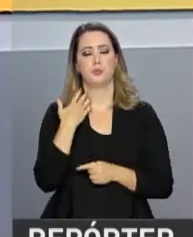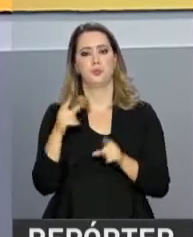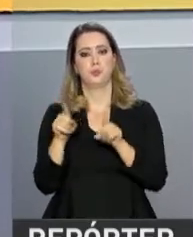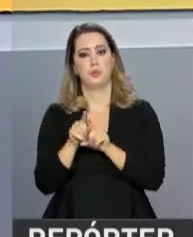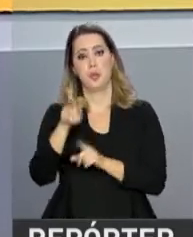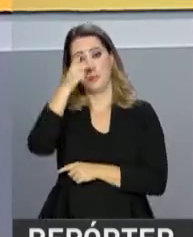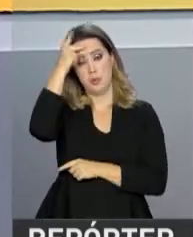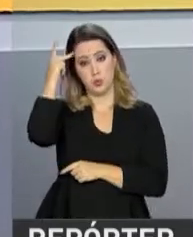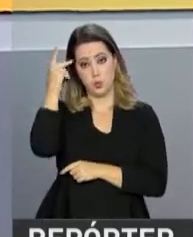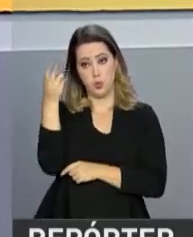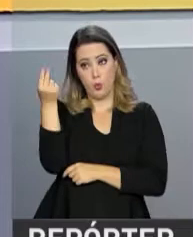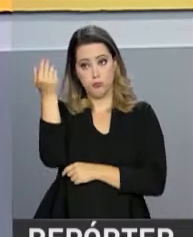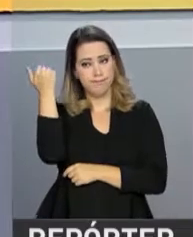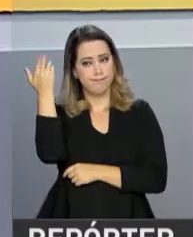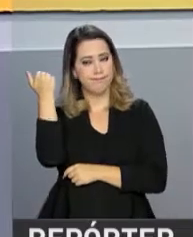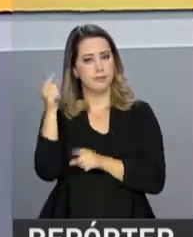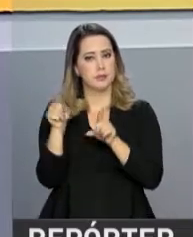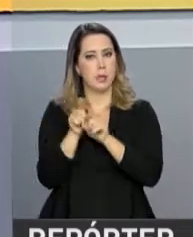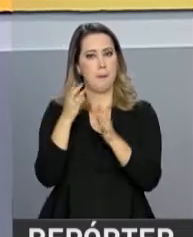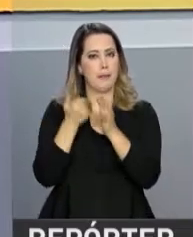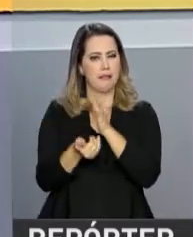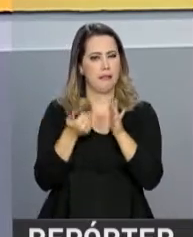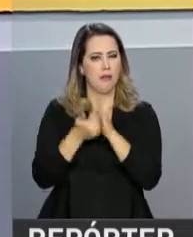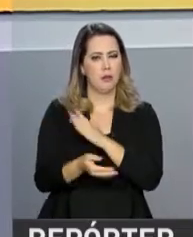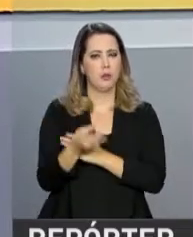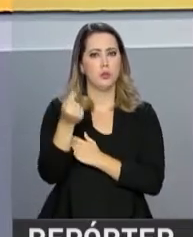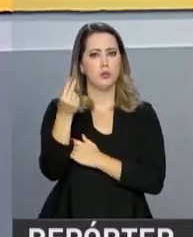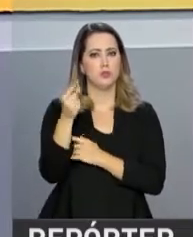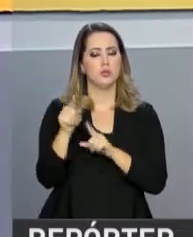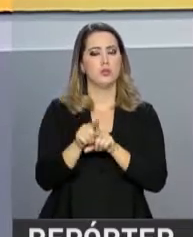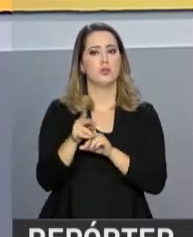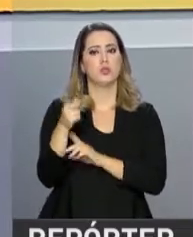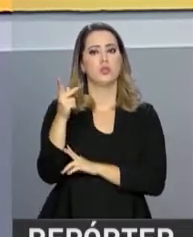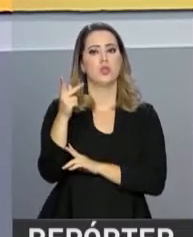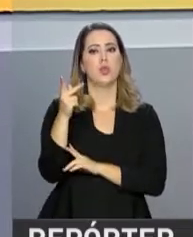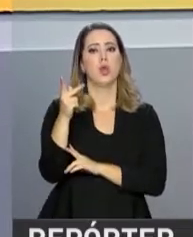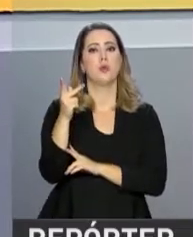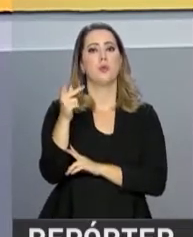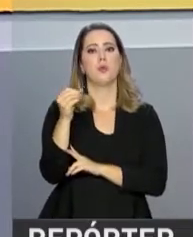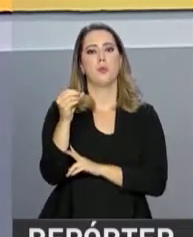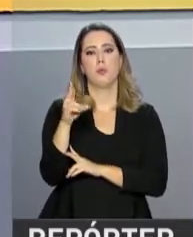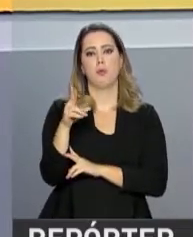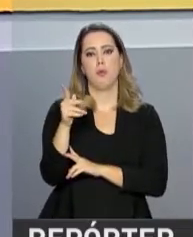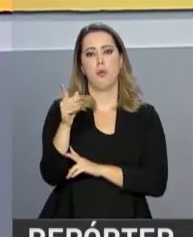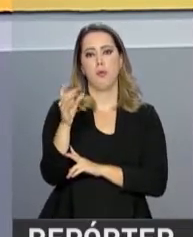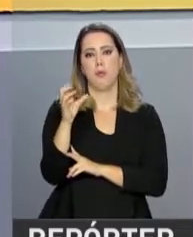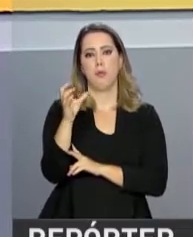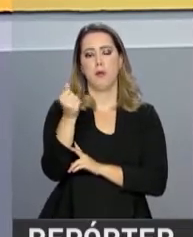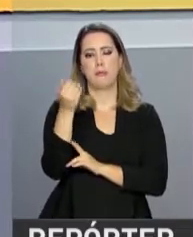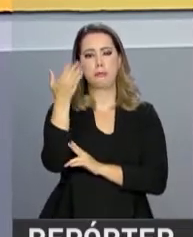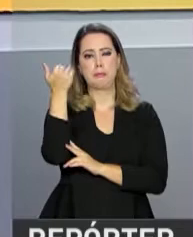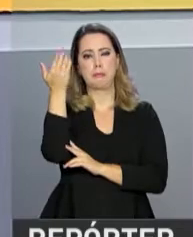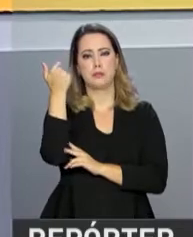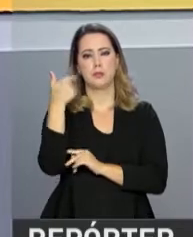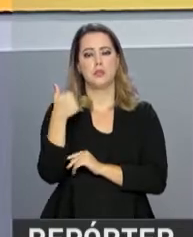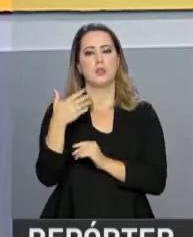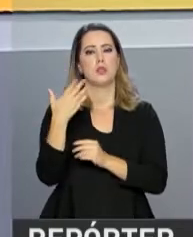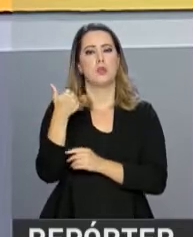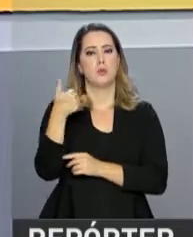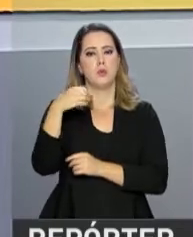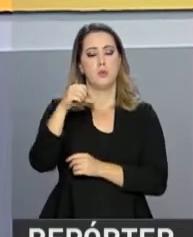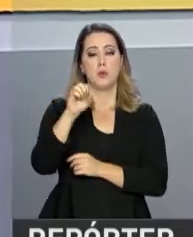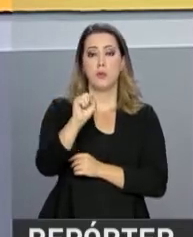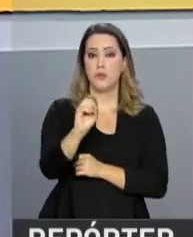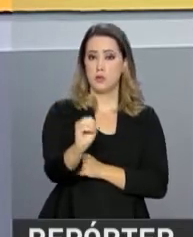e poupadores sobre as perdas de rendimento que as poupanças sofreram com mudanças nos planos econômicos nas décadas